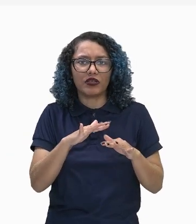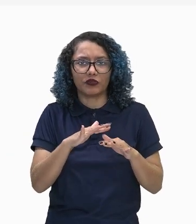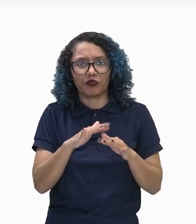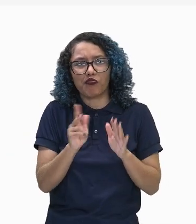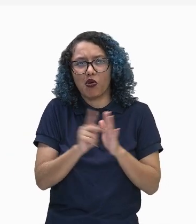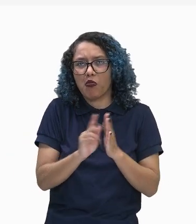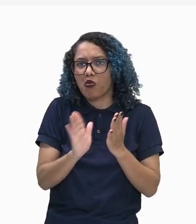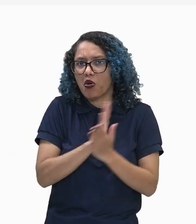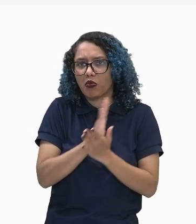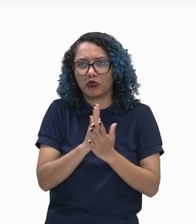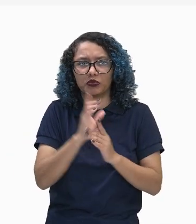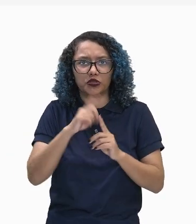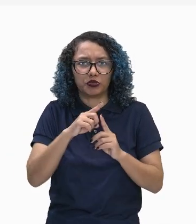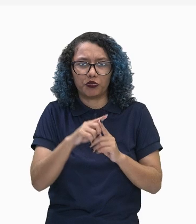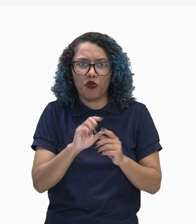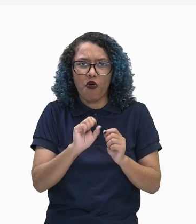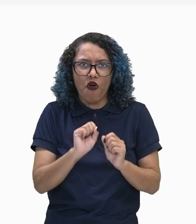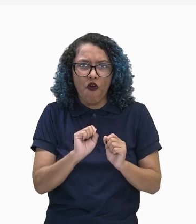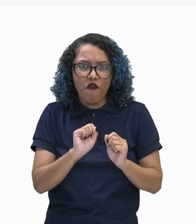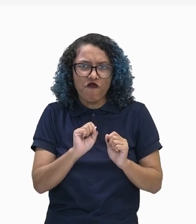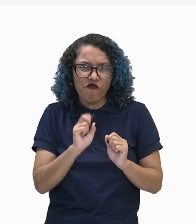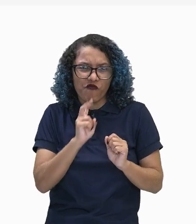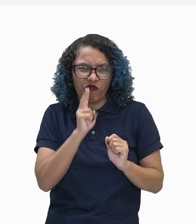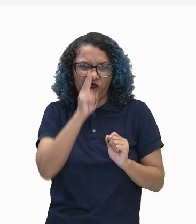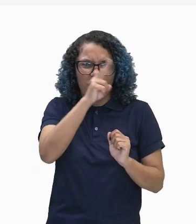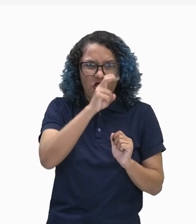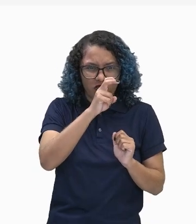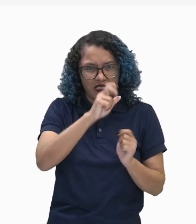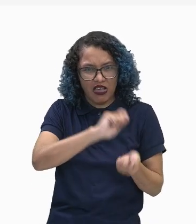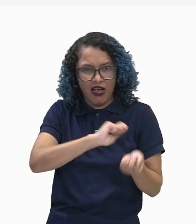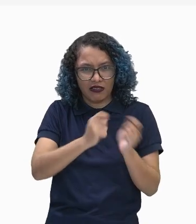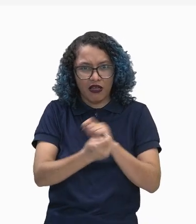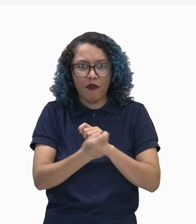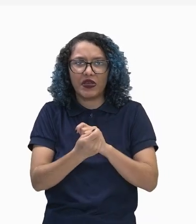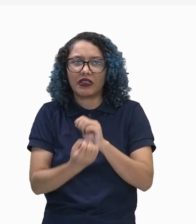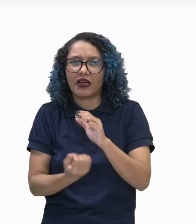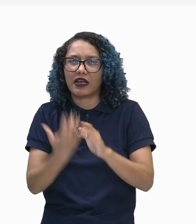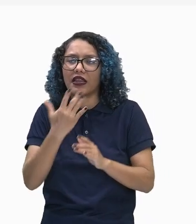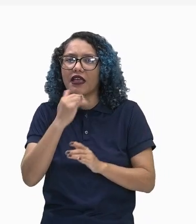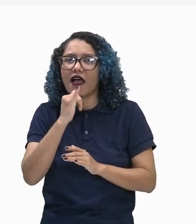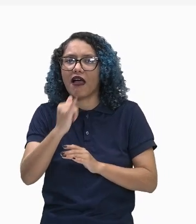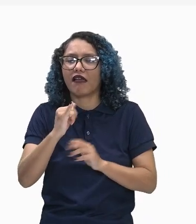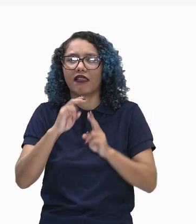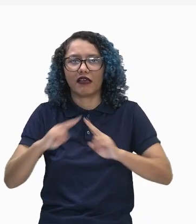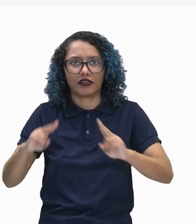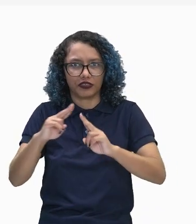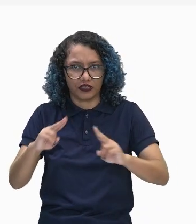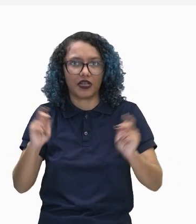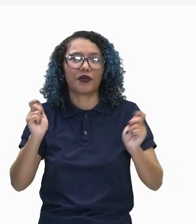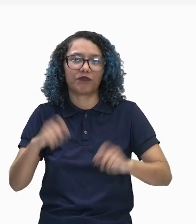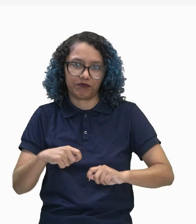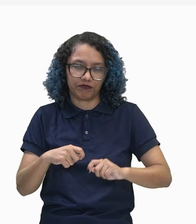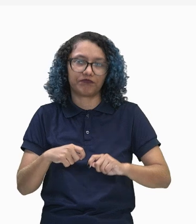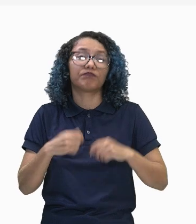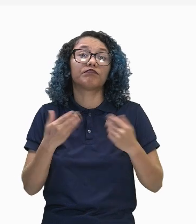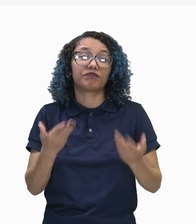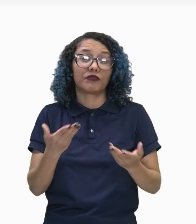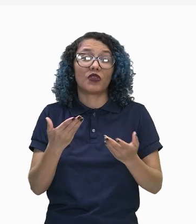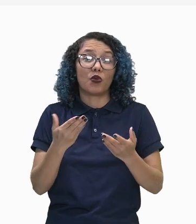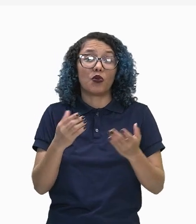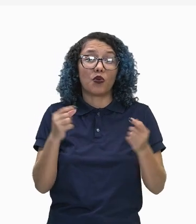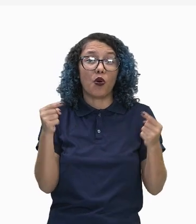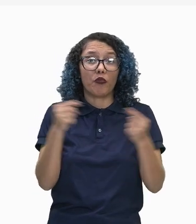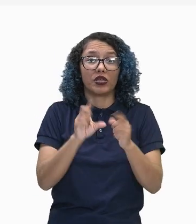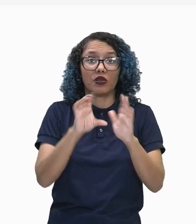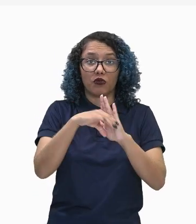alguma força motriz externa em energia elétrica. Então, aquele conceito que a professora falou,